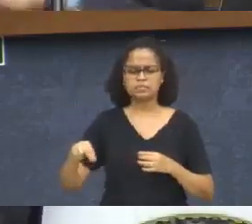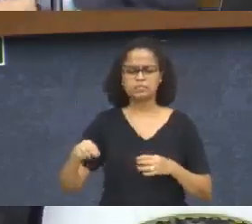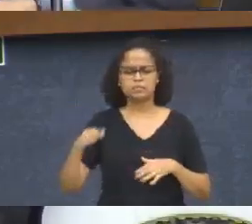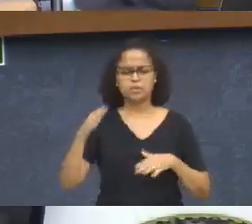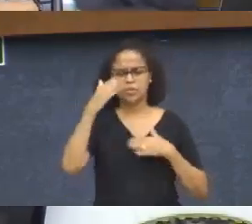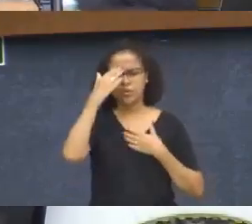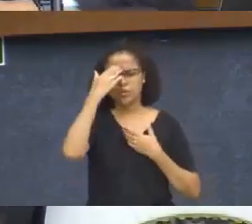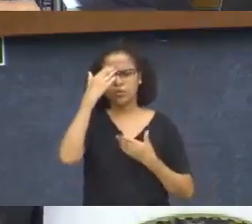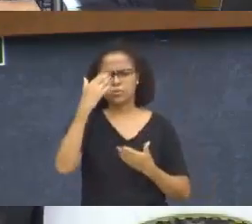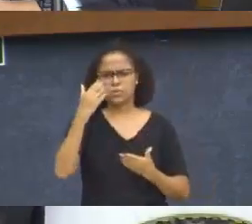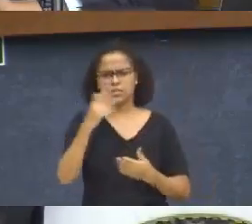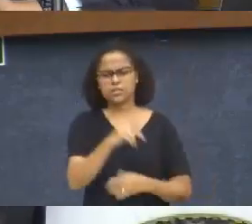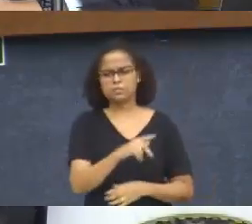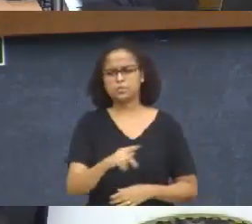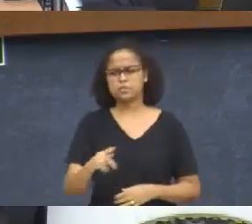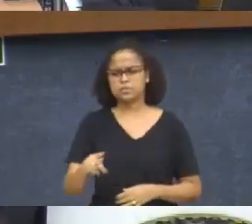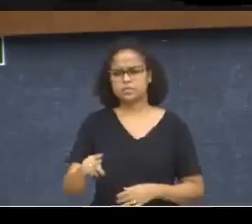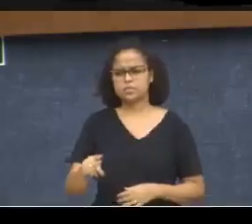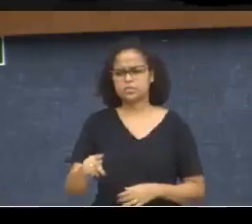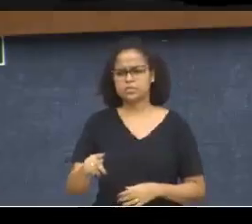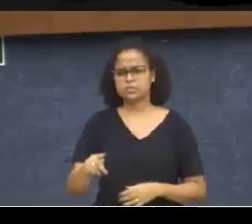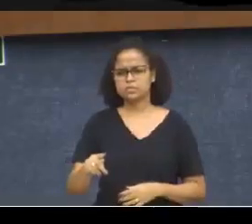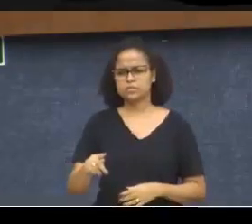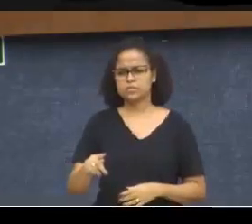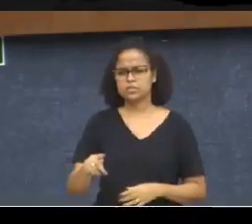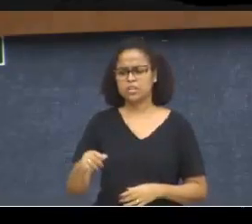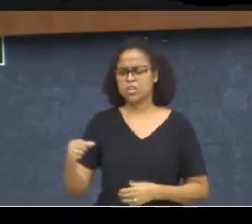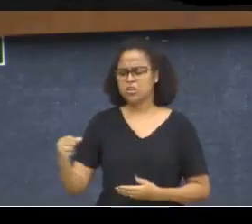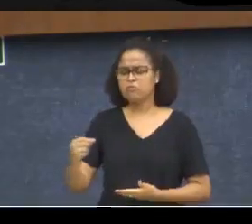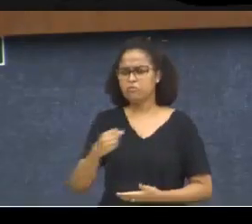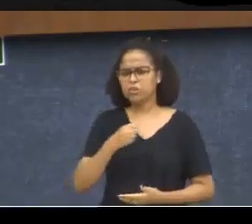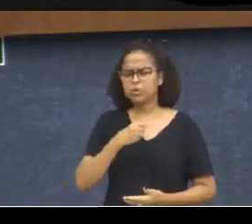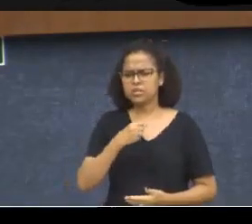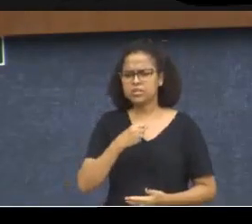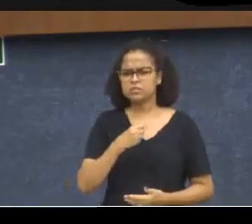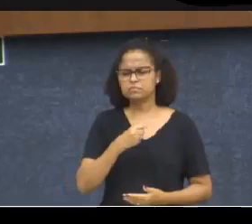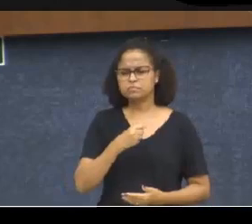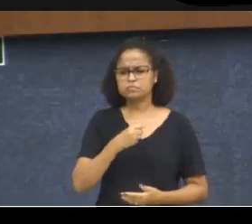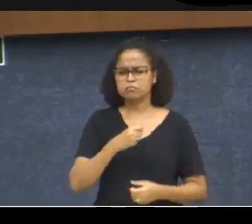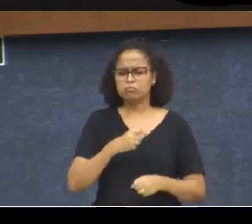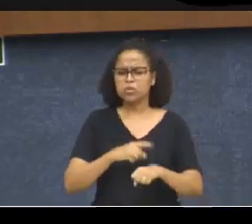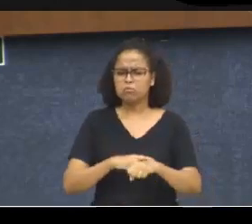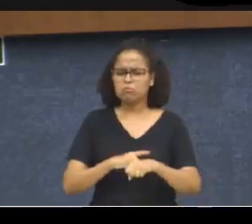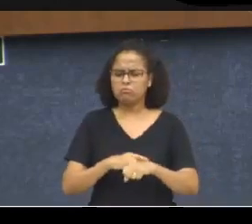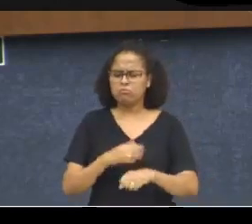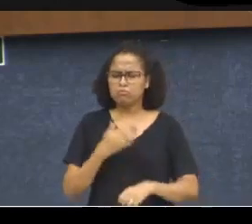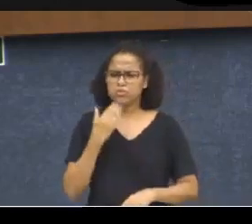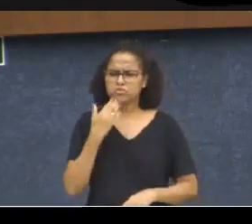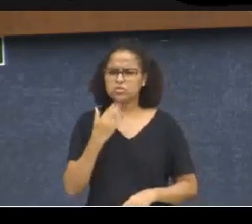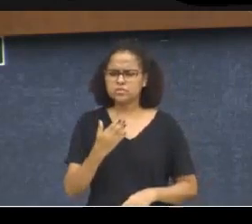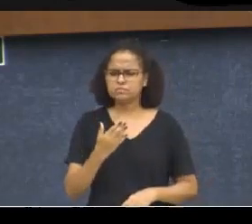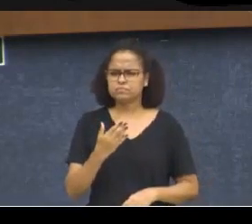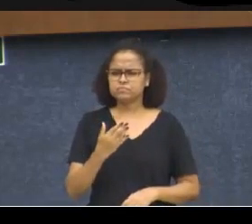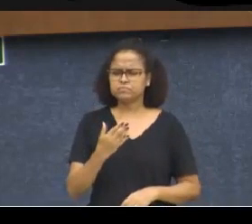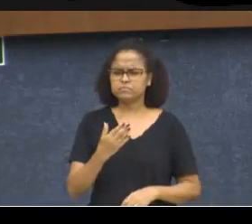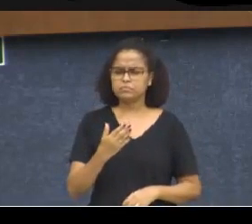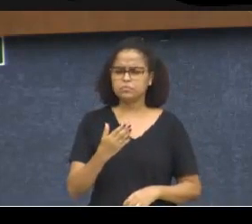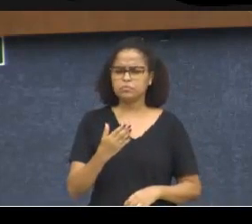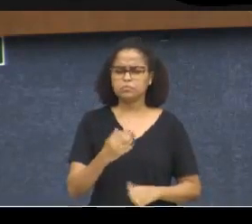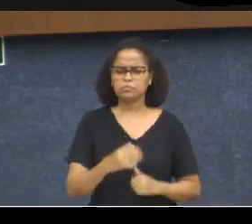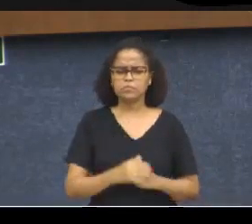Obrigado, senhor presidente. Eu venho a essa tribuna e pedi esse tempo de orador, porque é um tempo